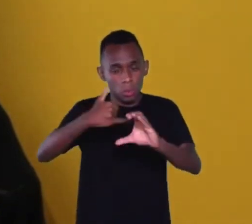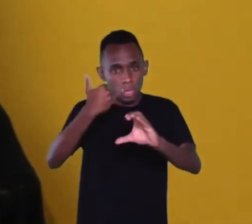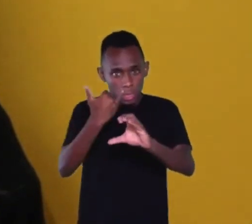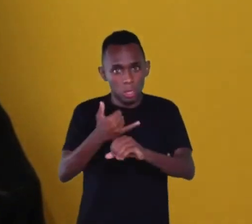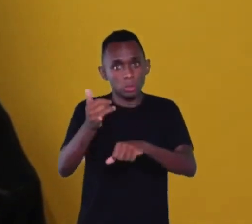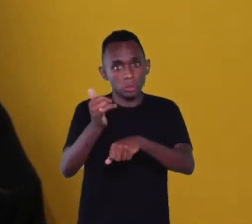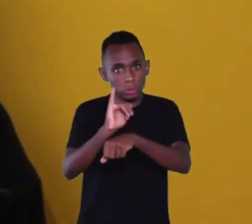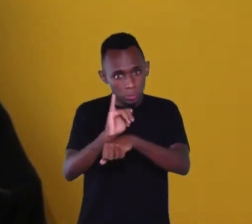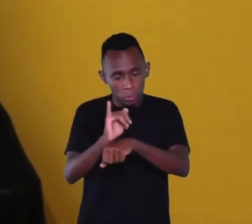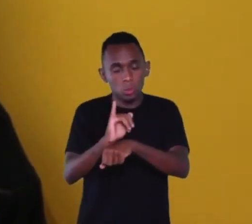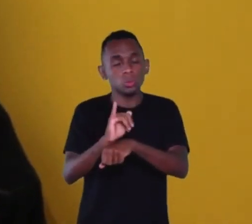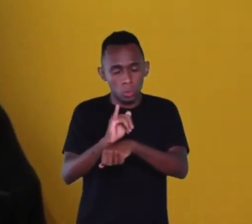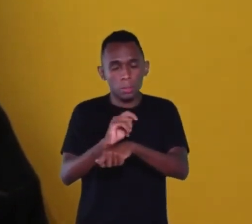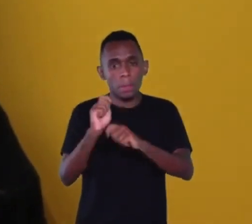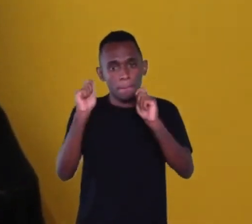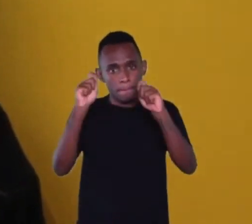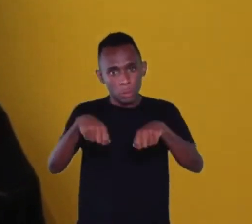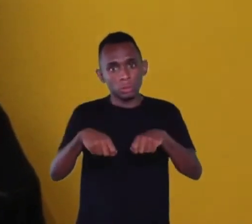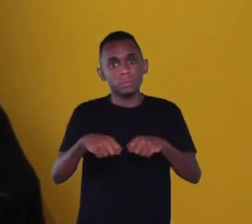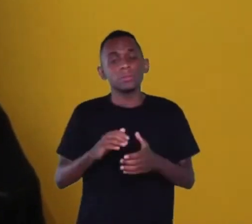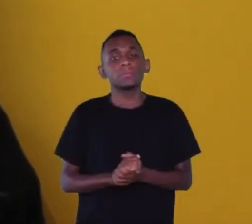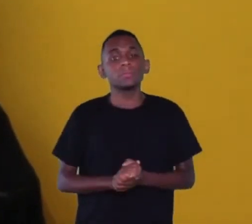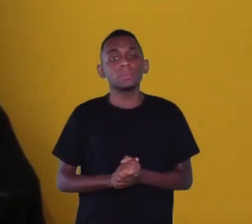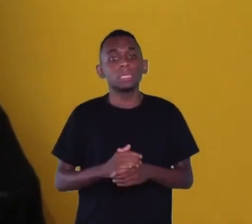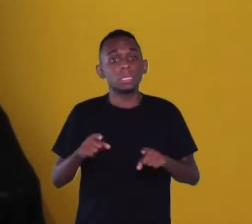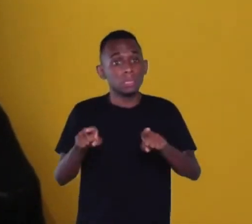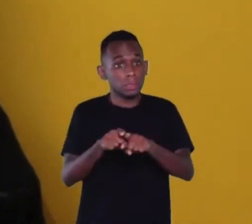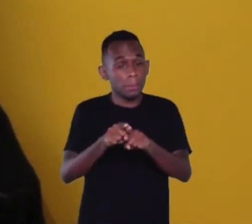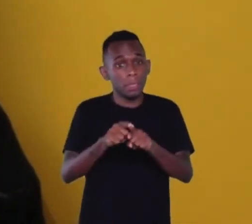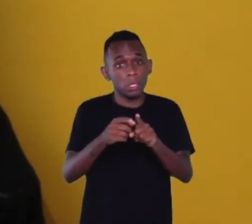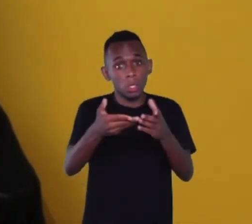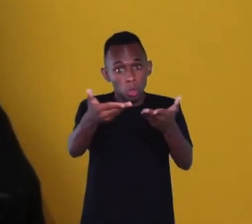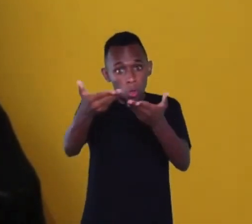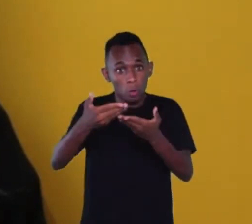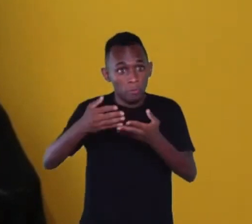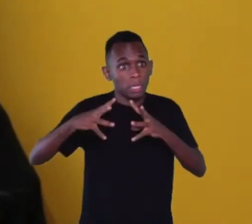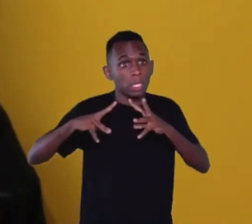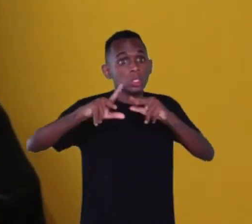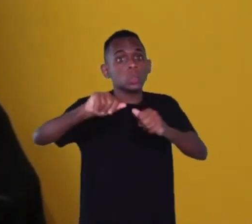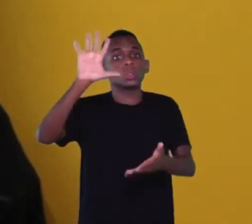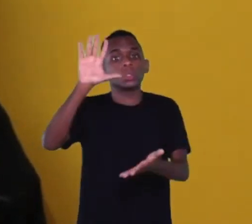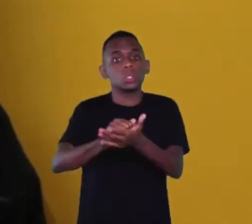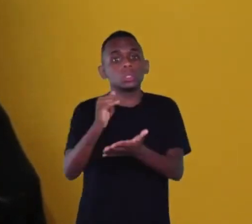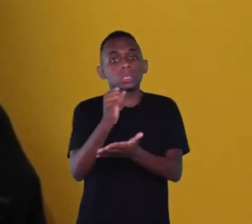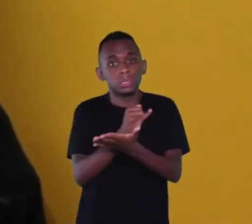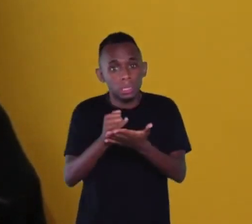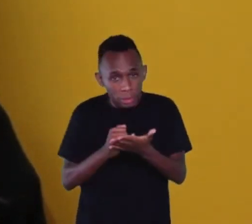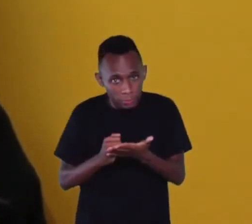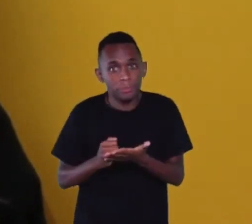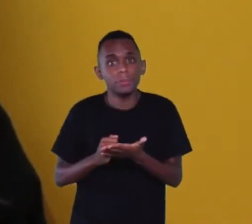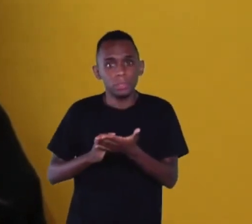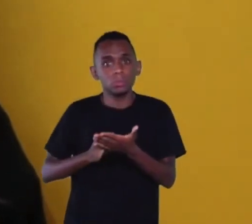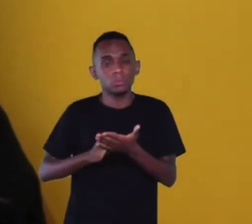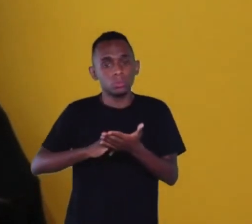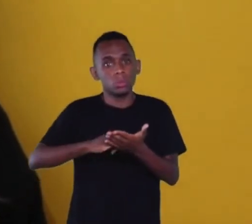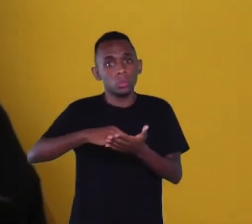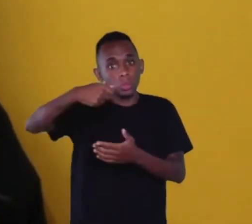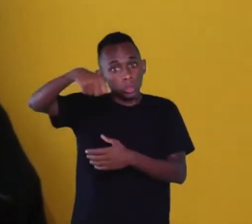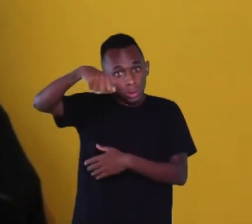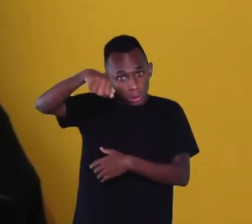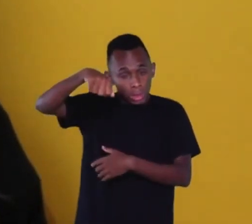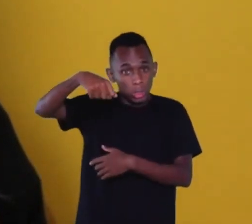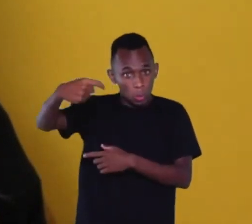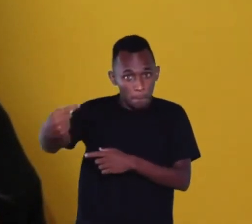um Papo no YouTube. Te convidar para se inscrever, para assinar o sininho, ativar o